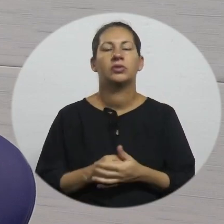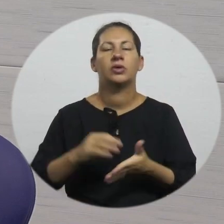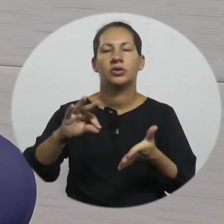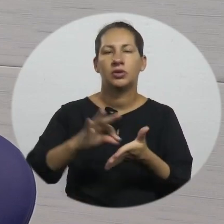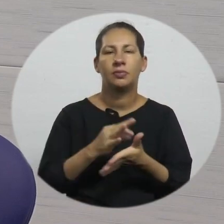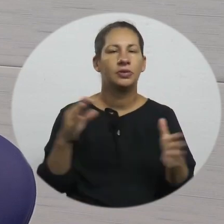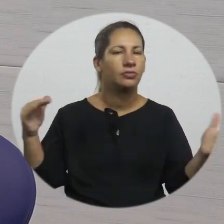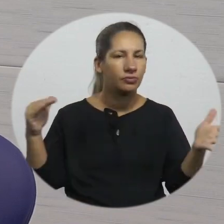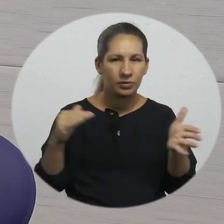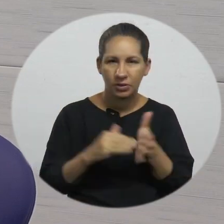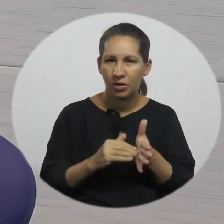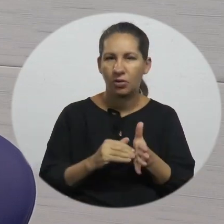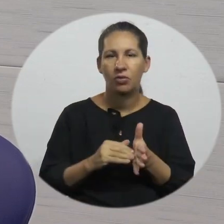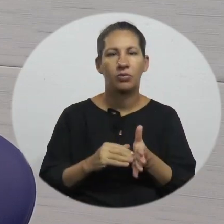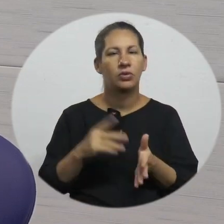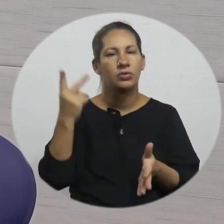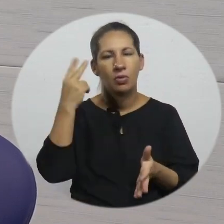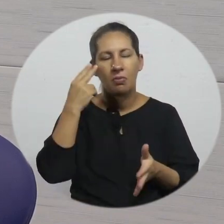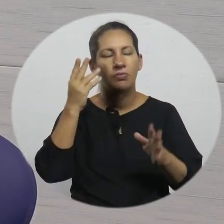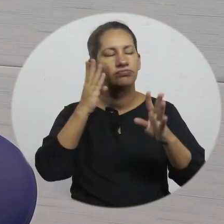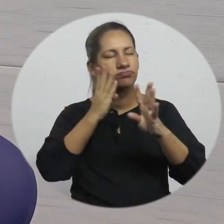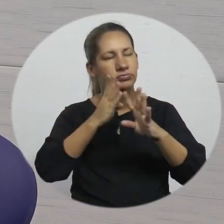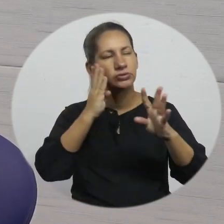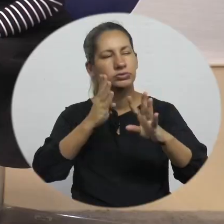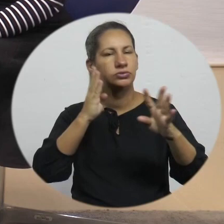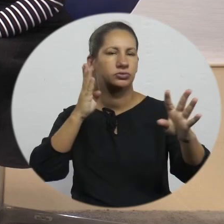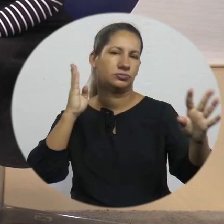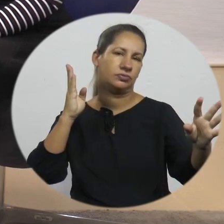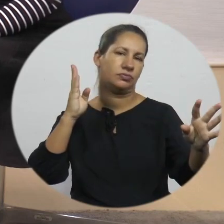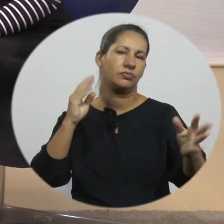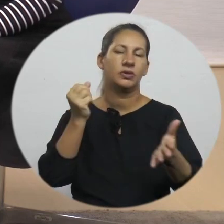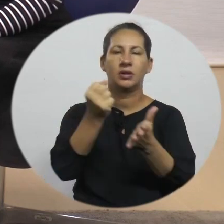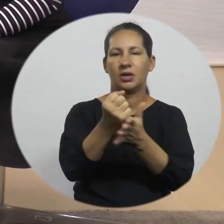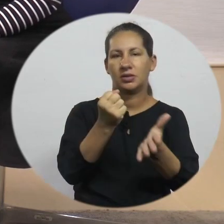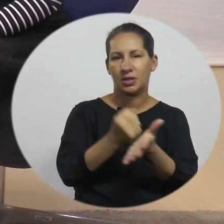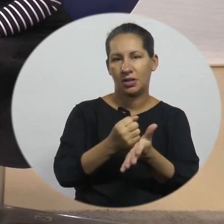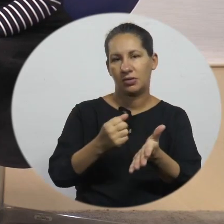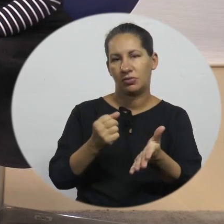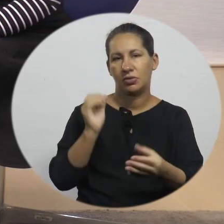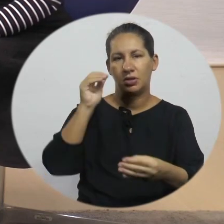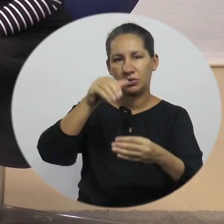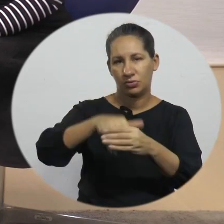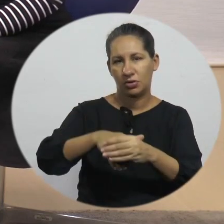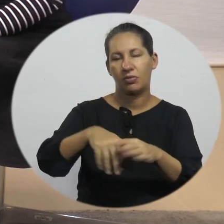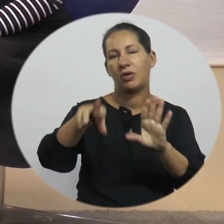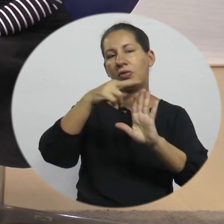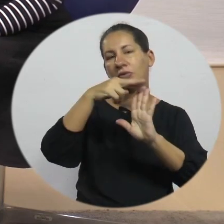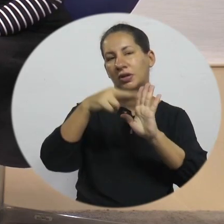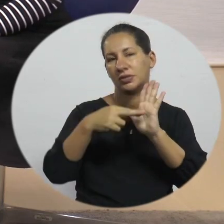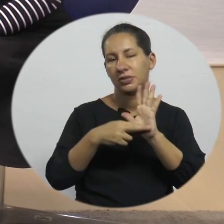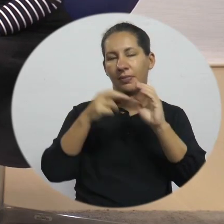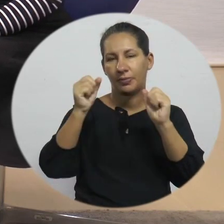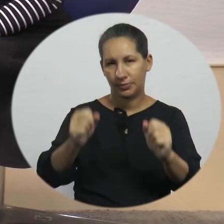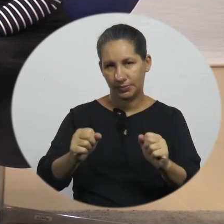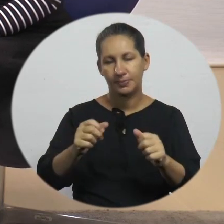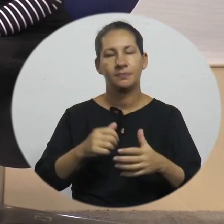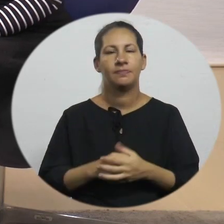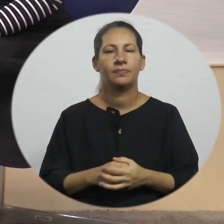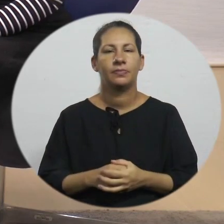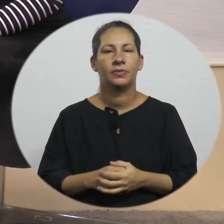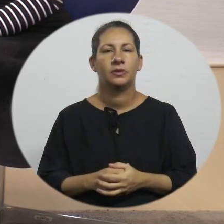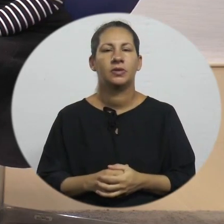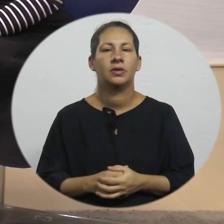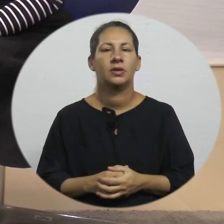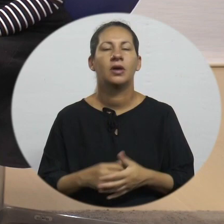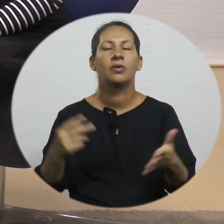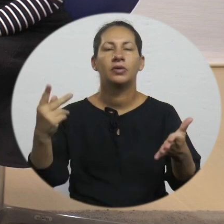final do alistamento eleitoral é comum enormes filas nos cartórios eleitorais para que o eleitor regularize sua situação.